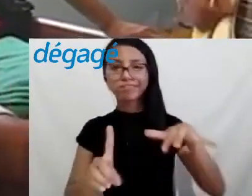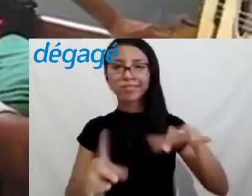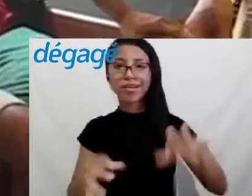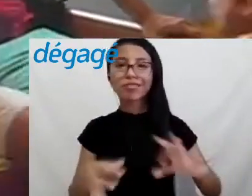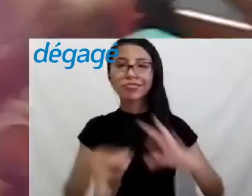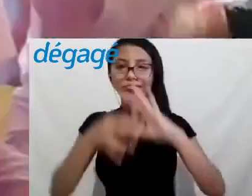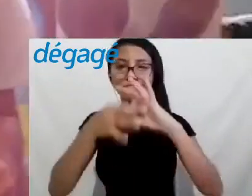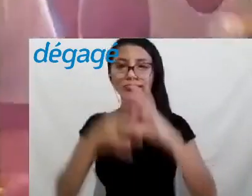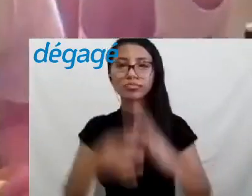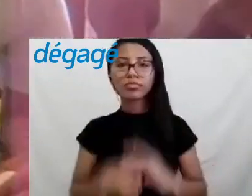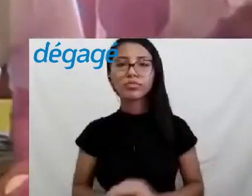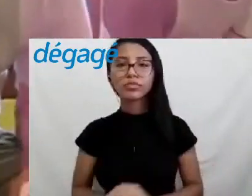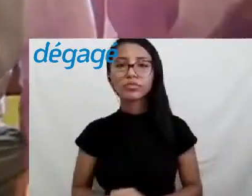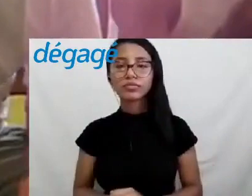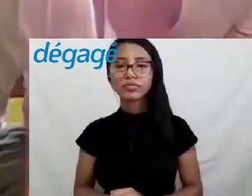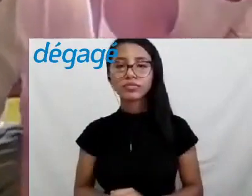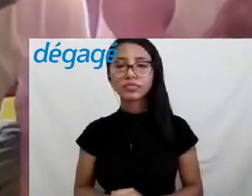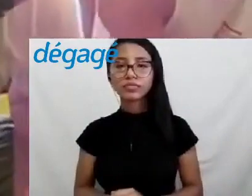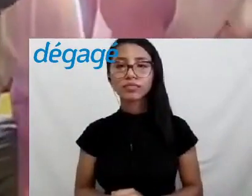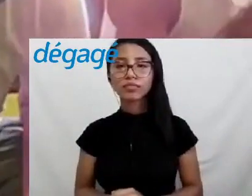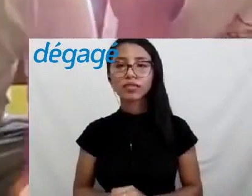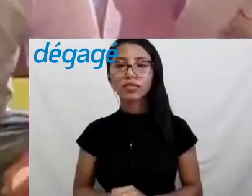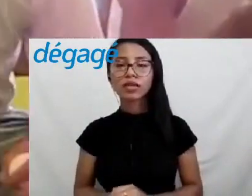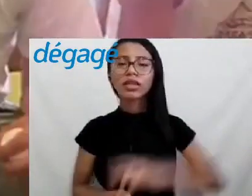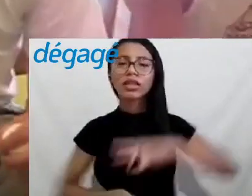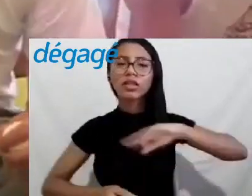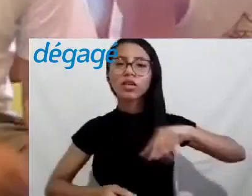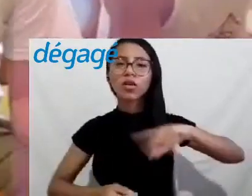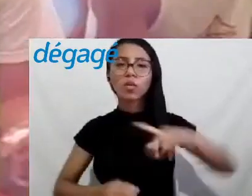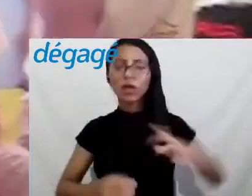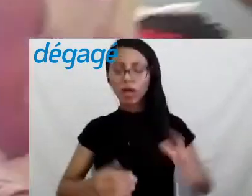E no caso não só do autismo, porque